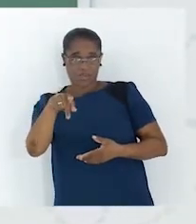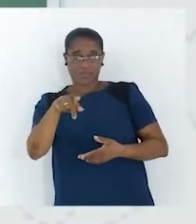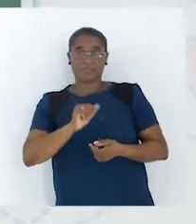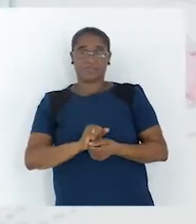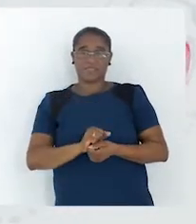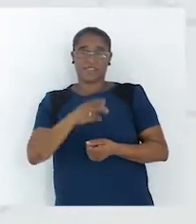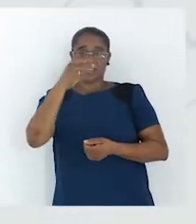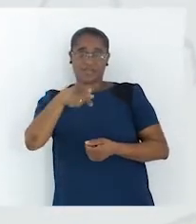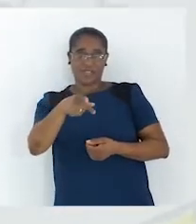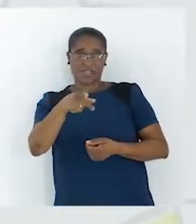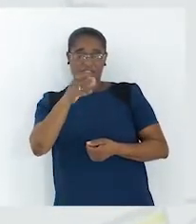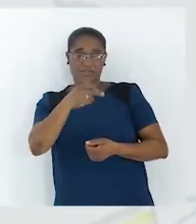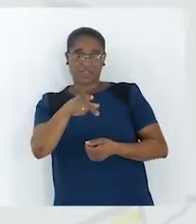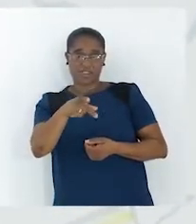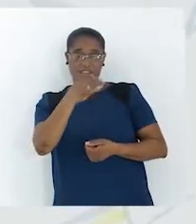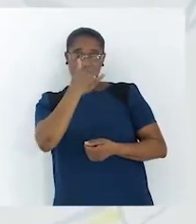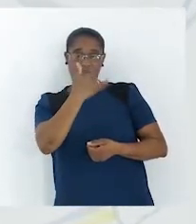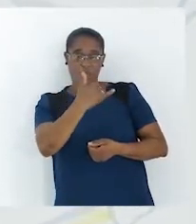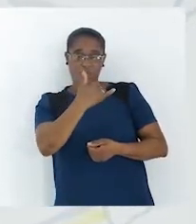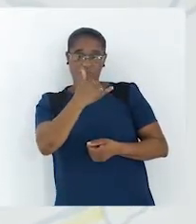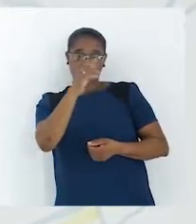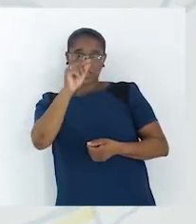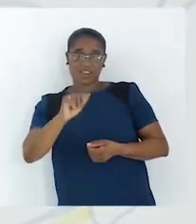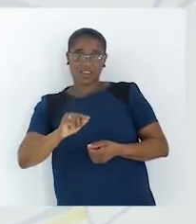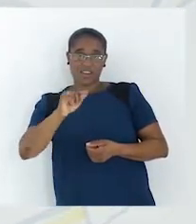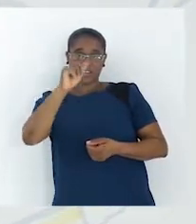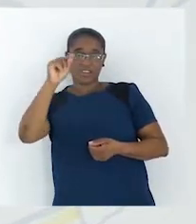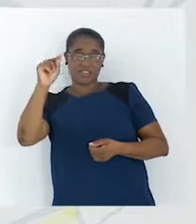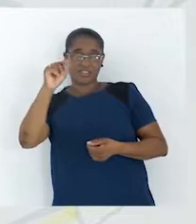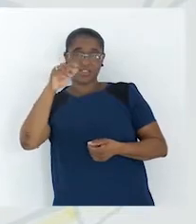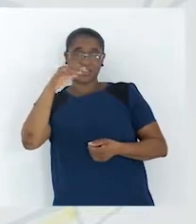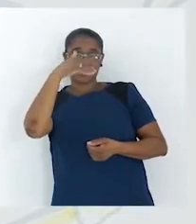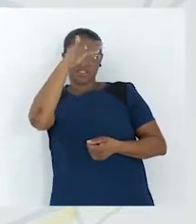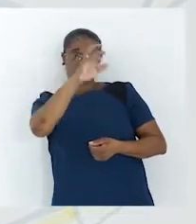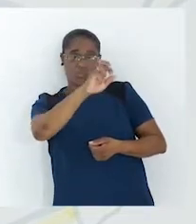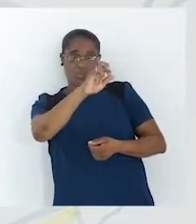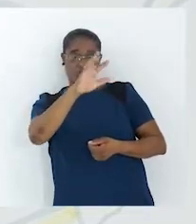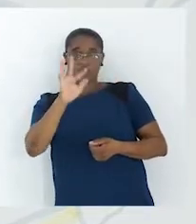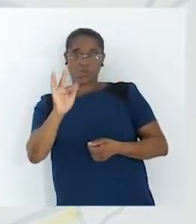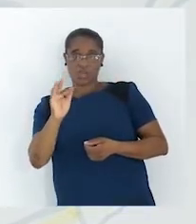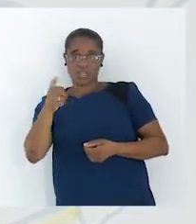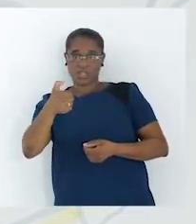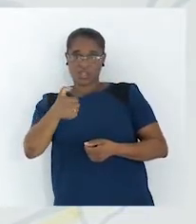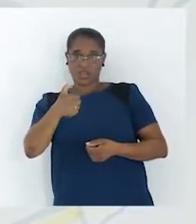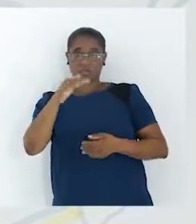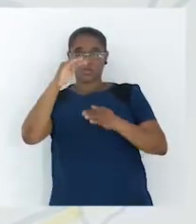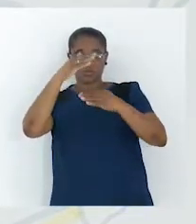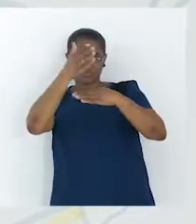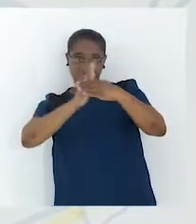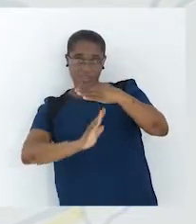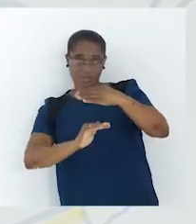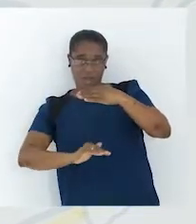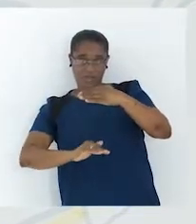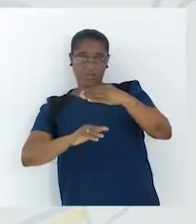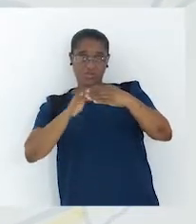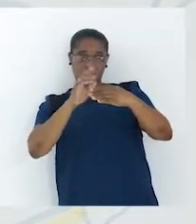então os com dois aí 28 do 45 fala sobre